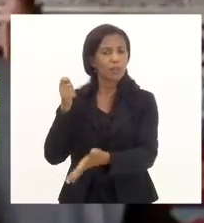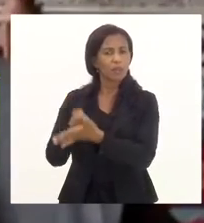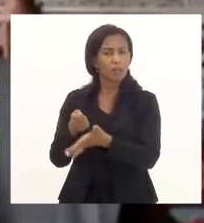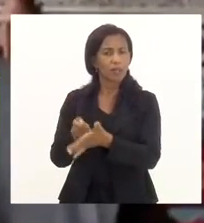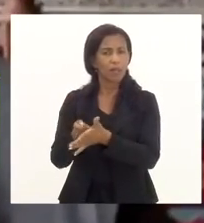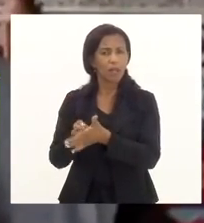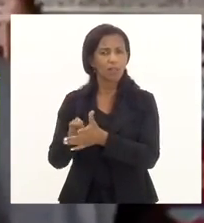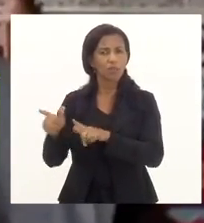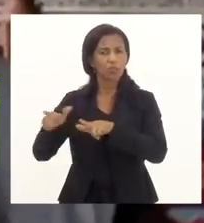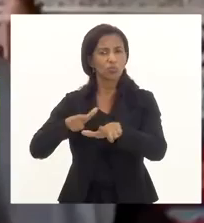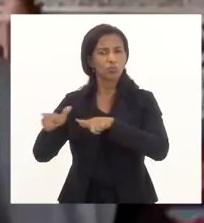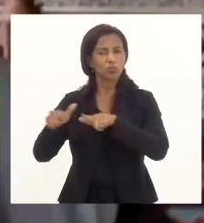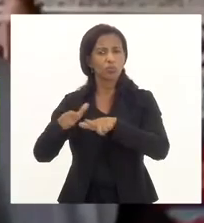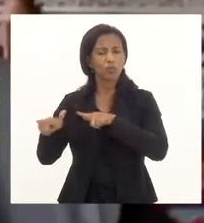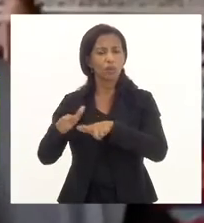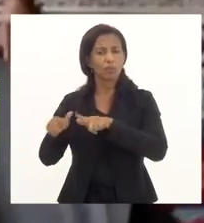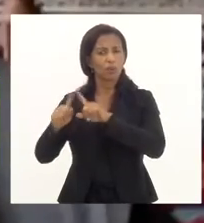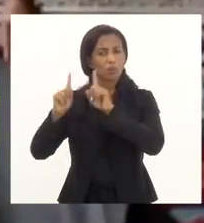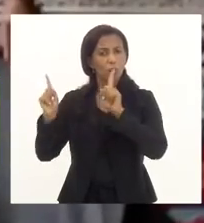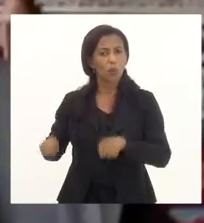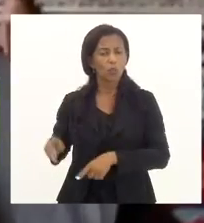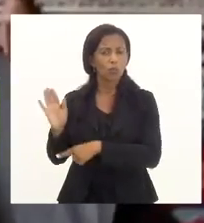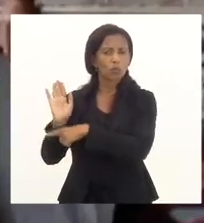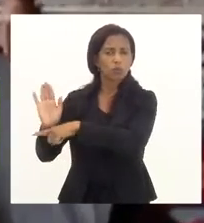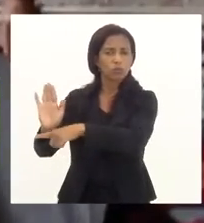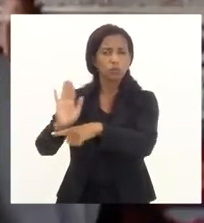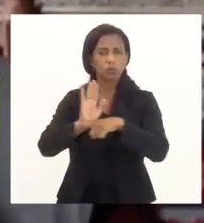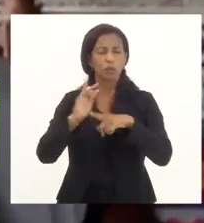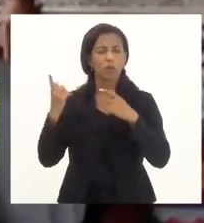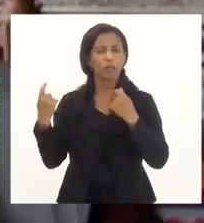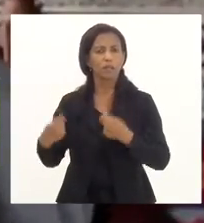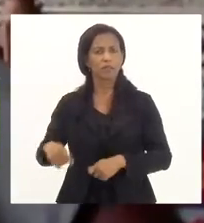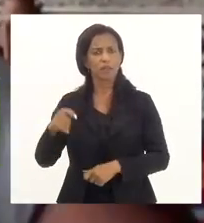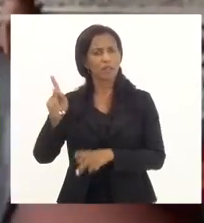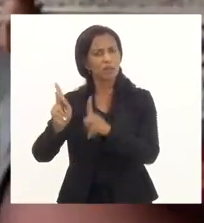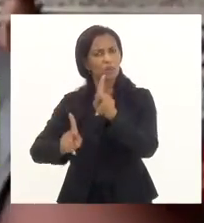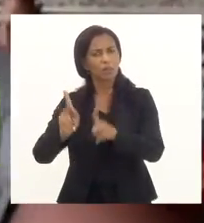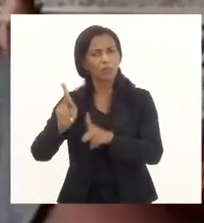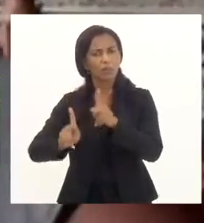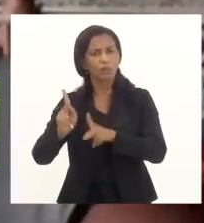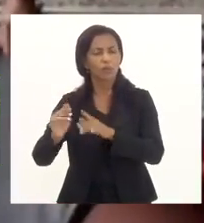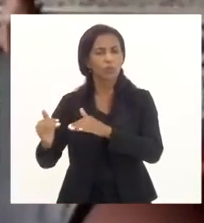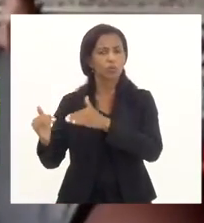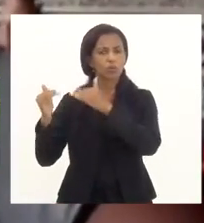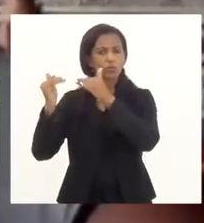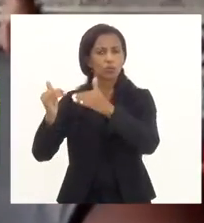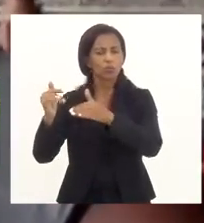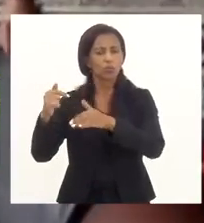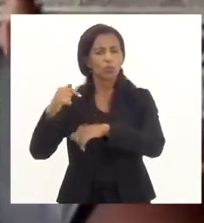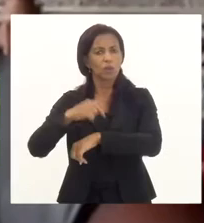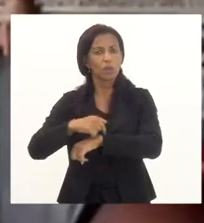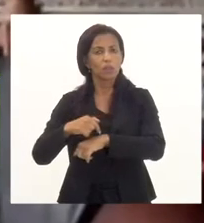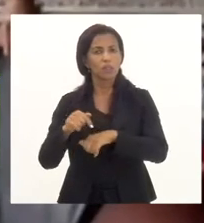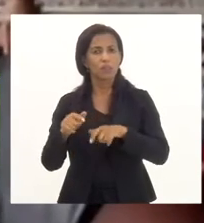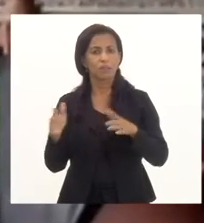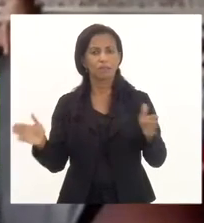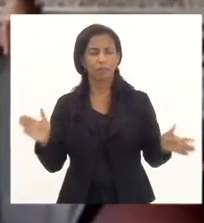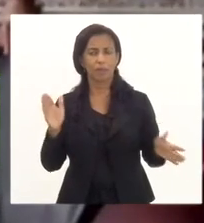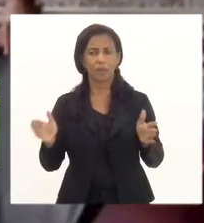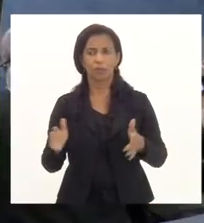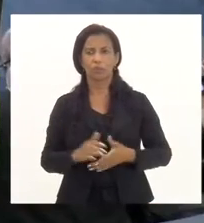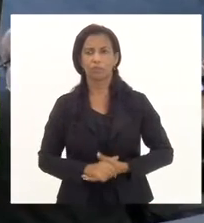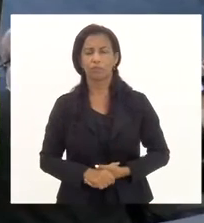garantir um serviço público que atenda a necessidade da população sobretudo nesse período